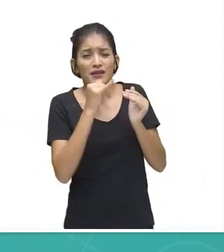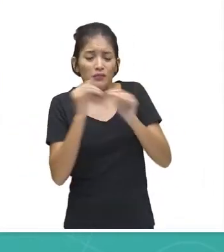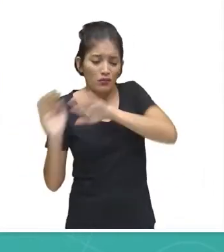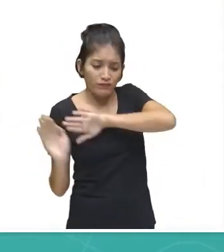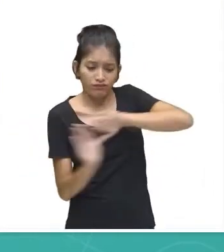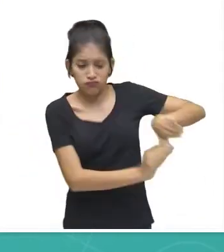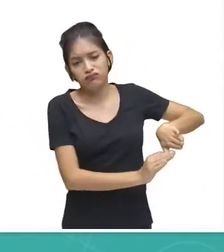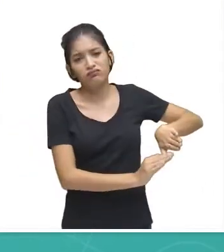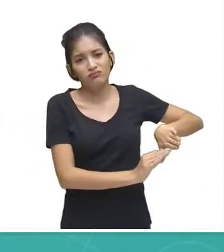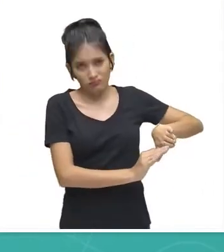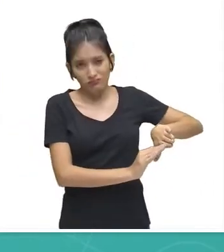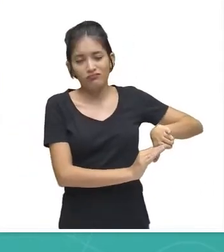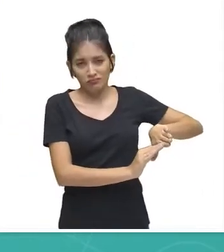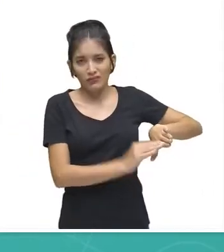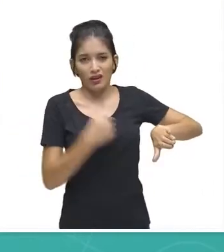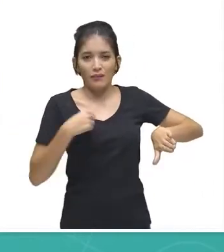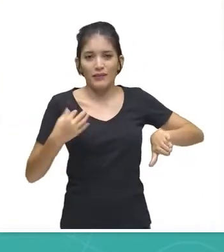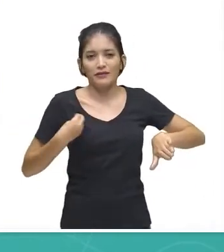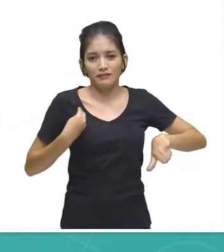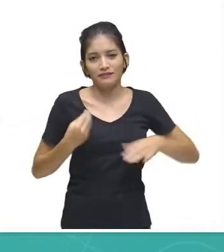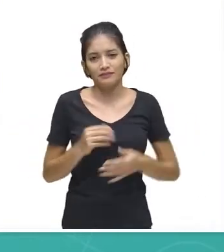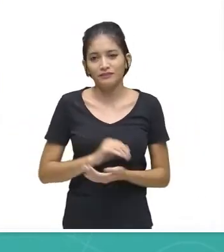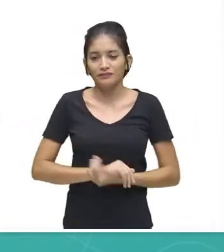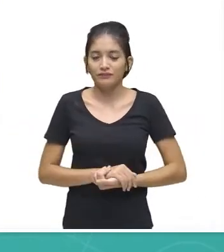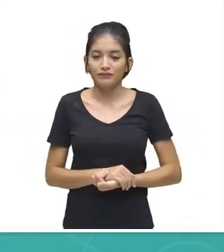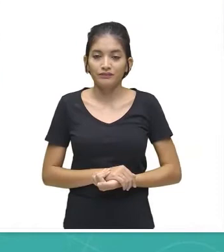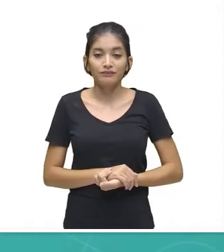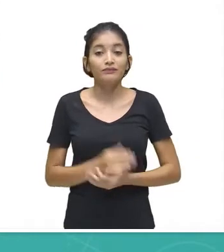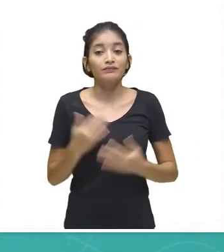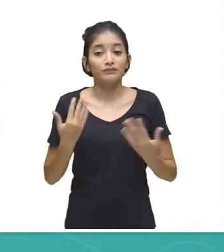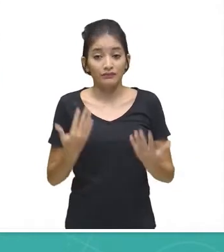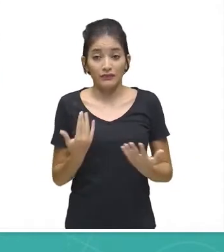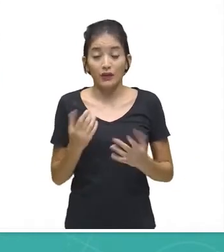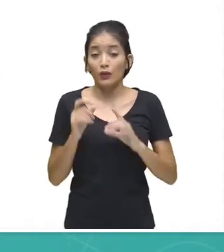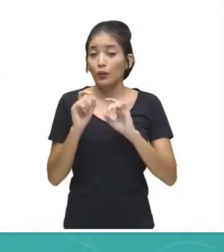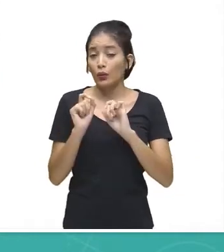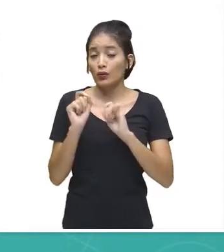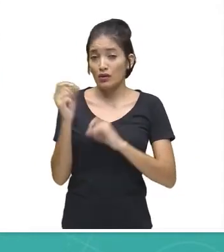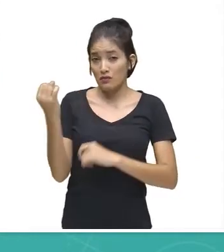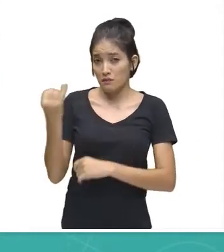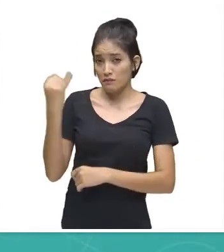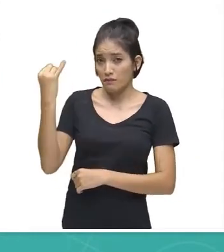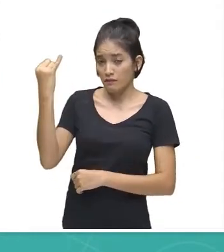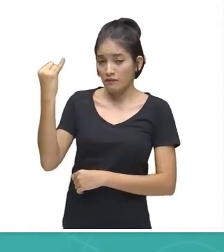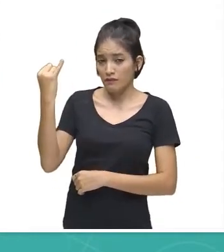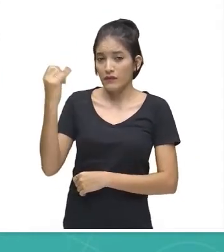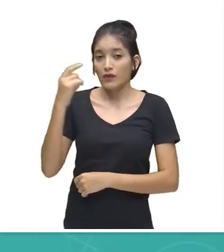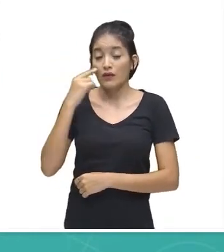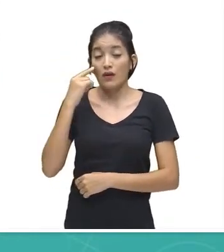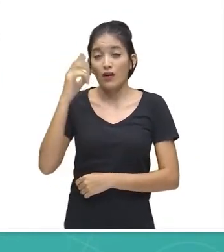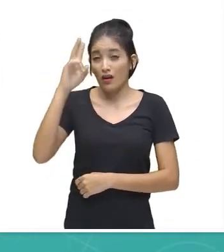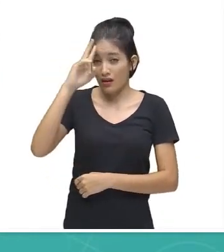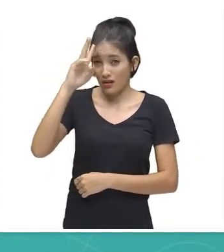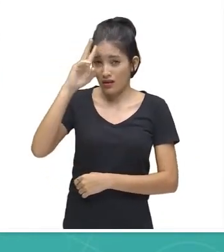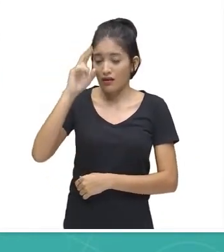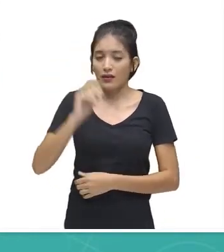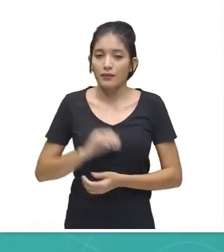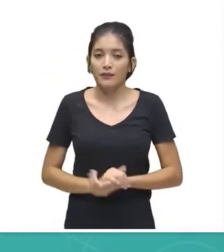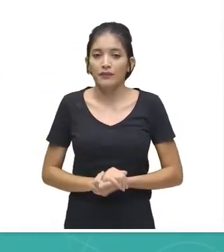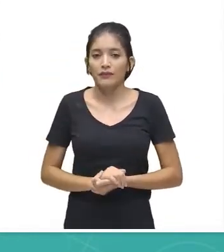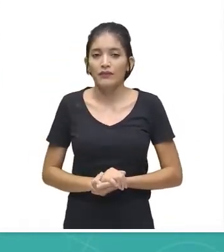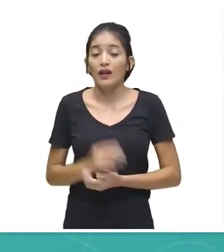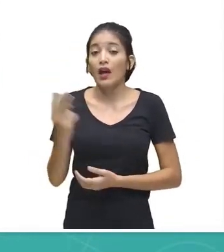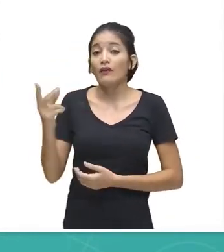descarto, tiro fora da minha vida. E aí tem algo muito importante, gente. Volta de novo o valor da